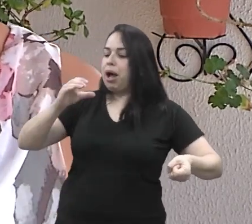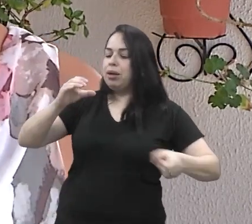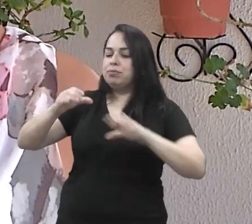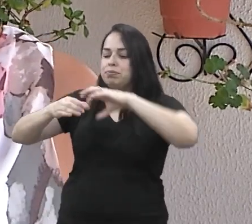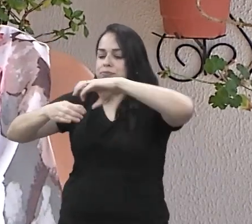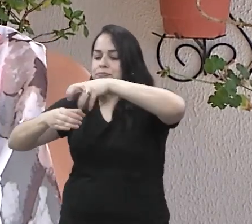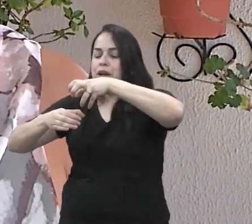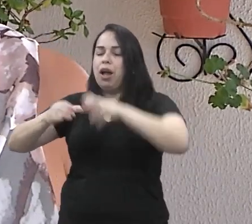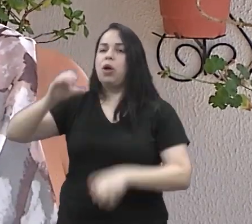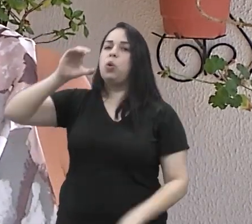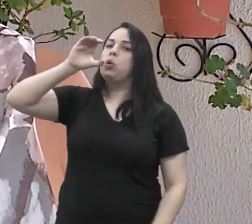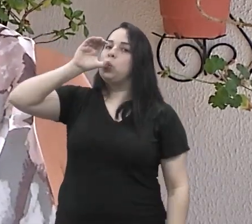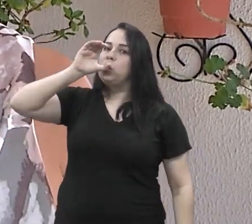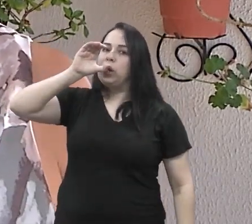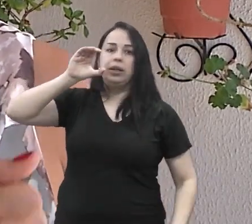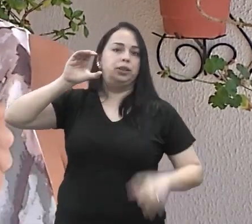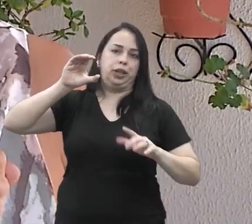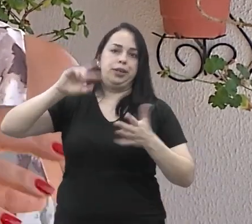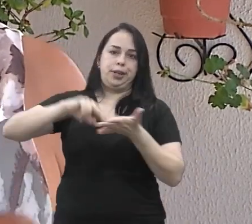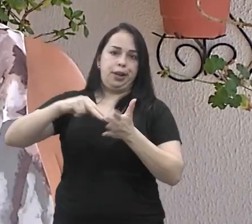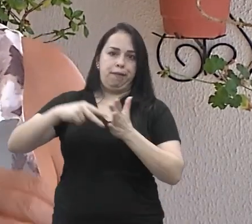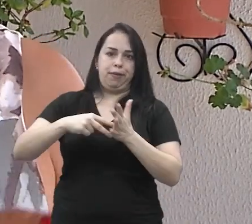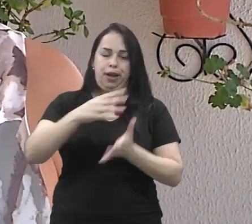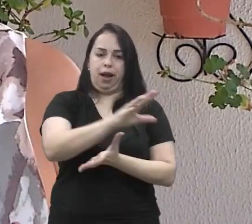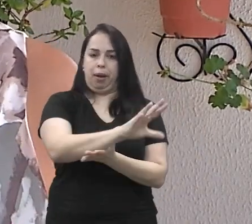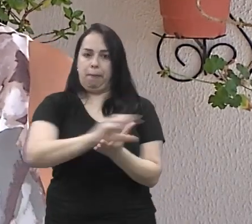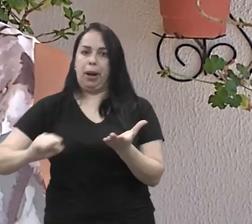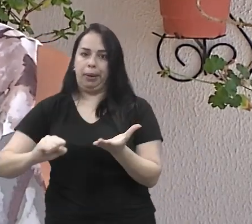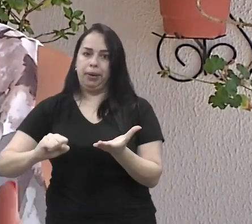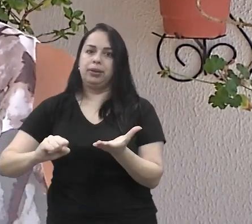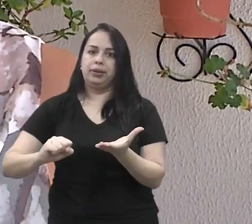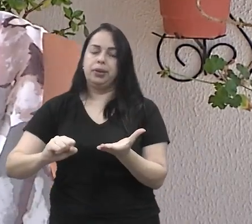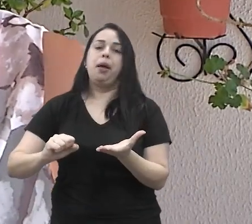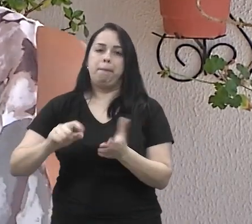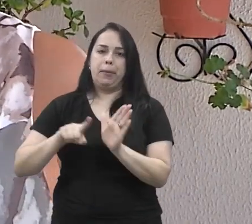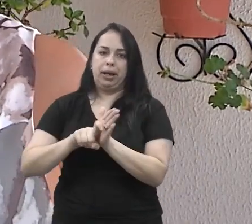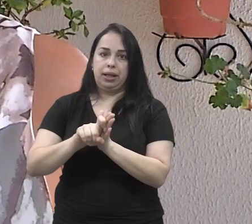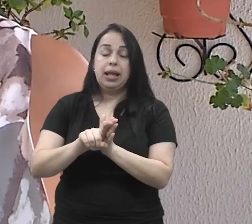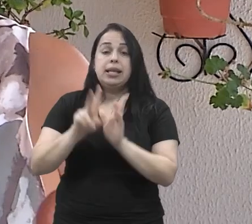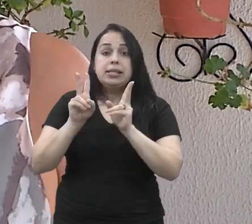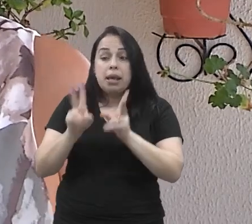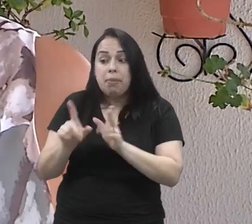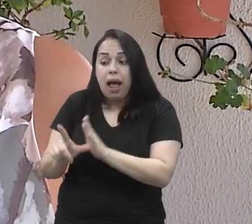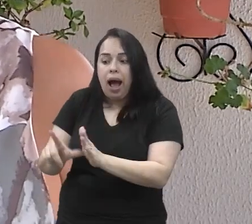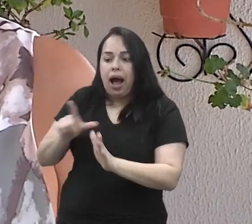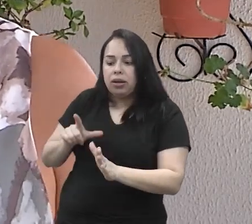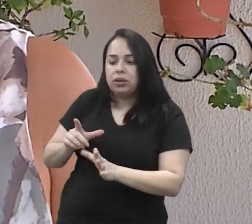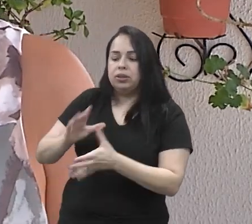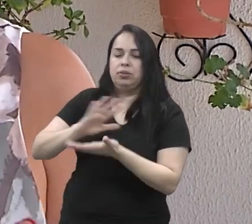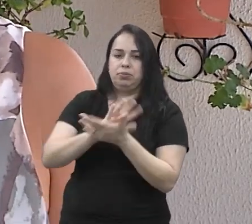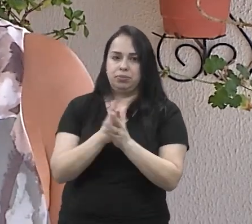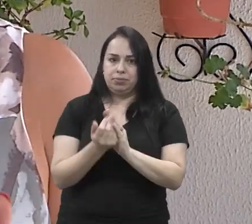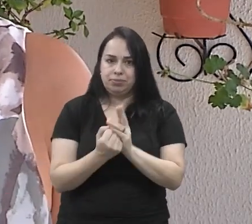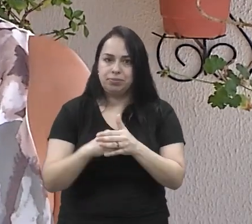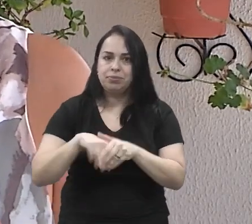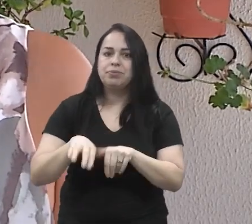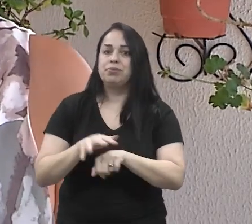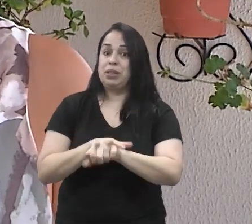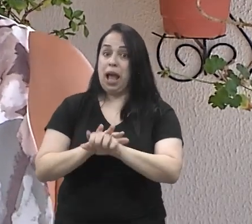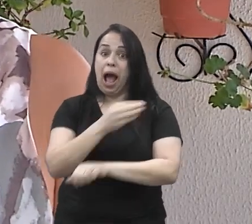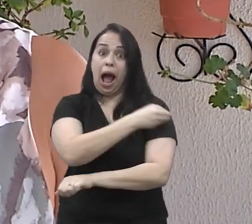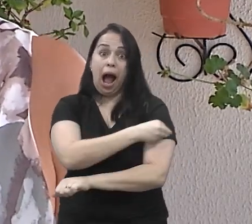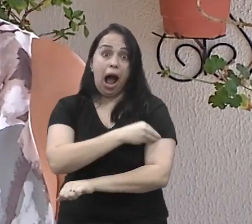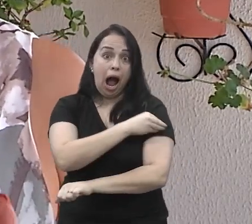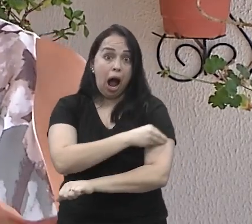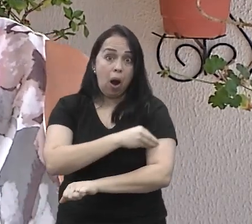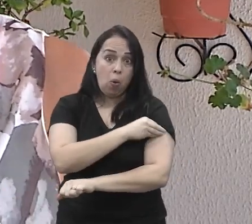Abre a garrafinha e bebe ali, já contaminou. Então, assim, sempre que você for mexer na sua garrafa, passar